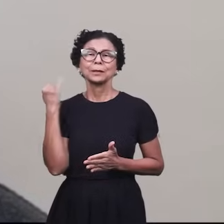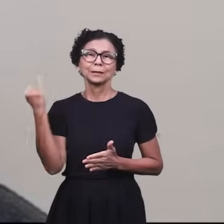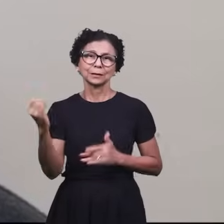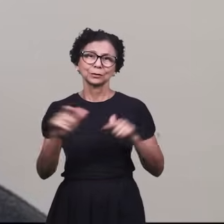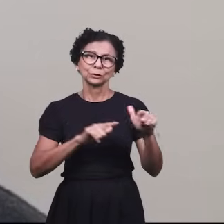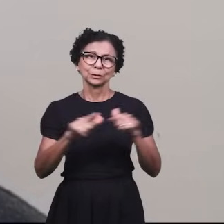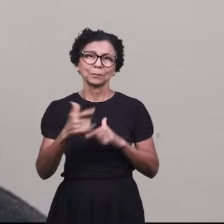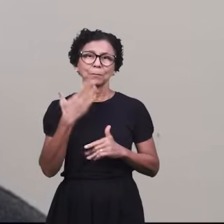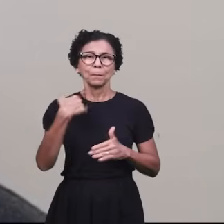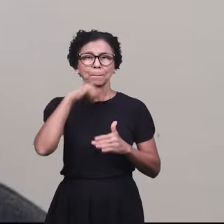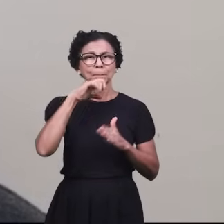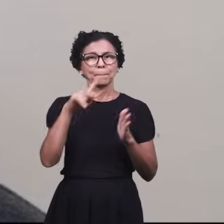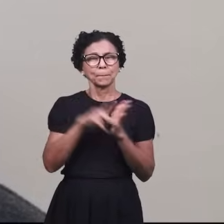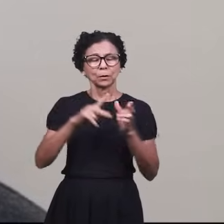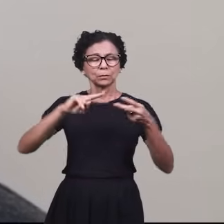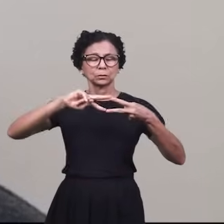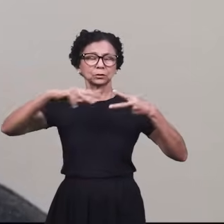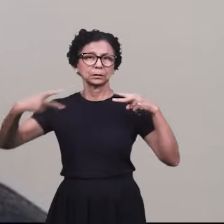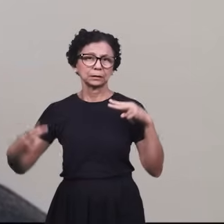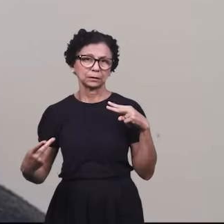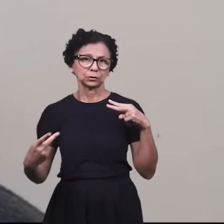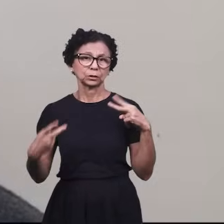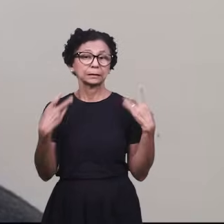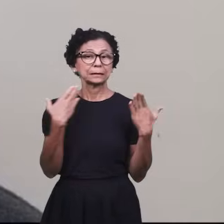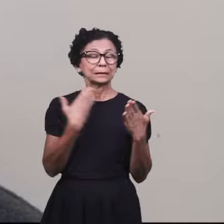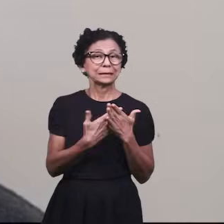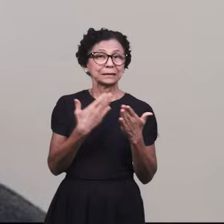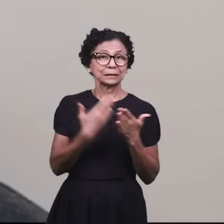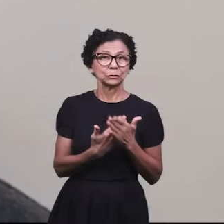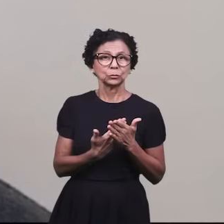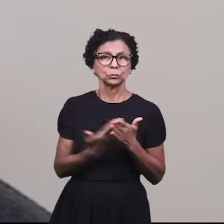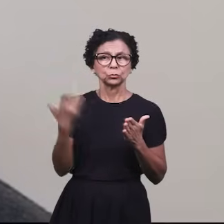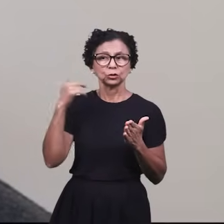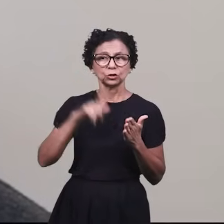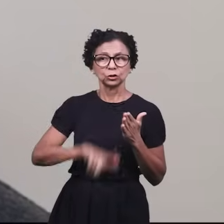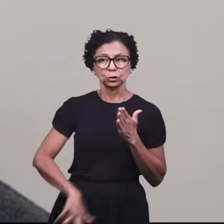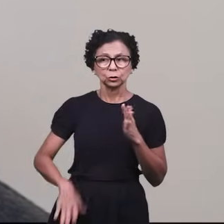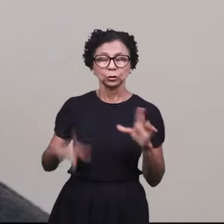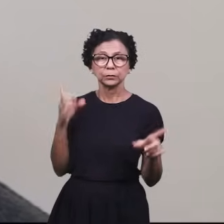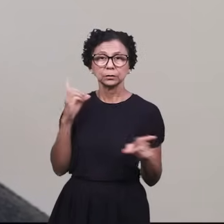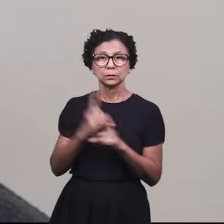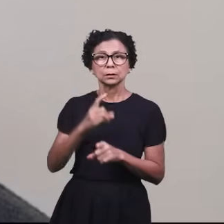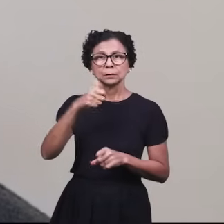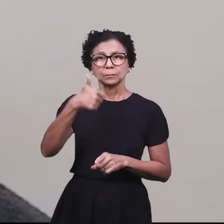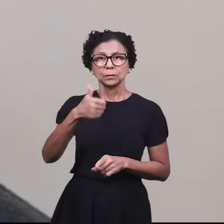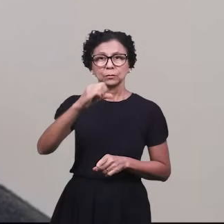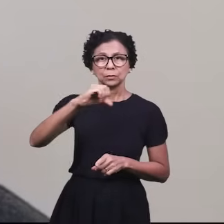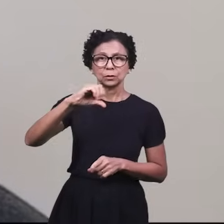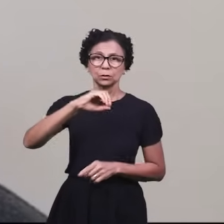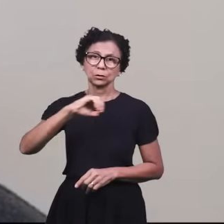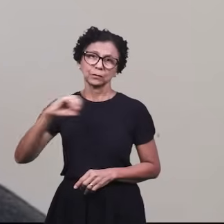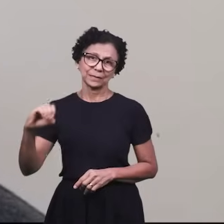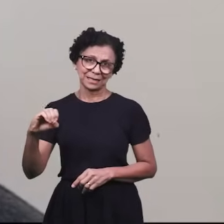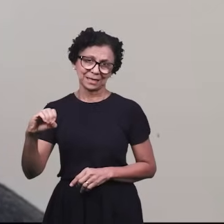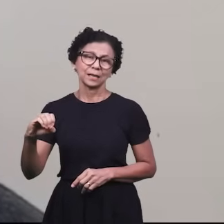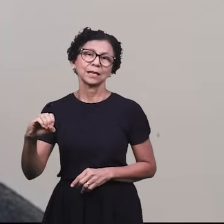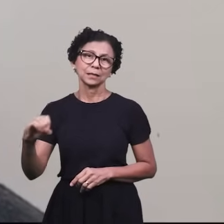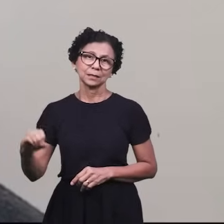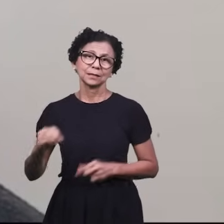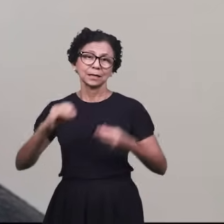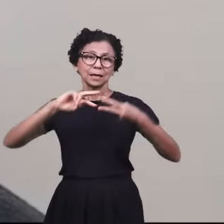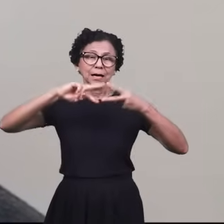devido reconhecimento de ser o pai da genética. Os seus estudos foram redescobertos apenas